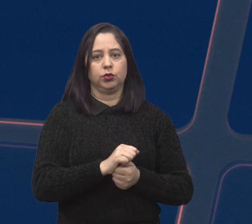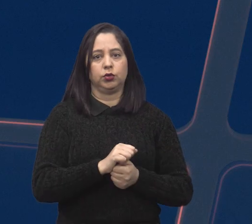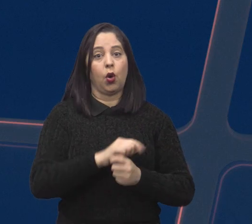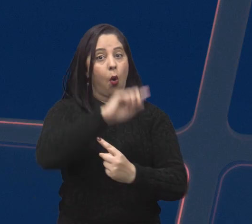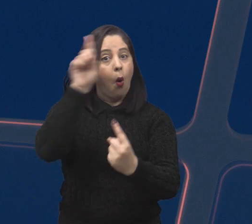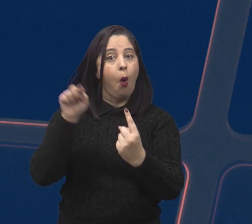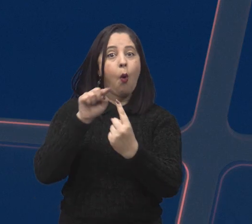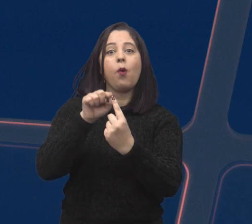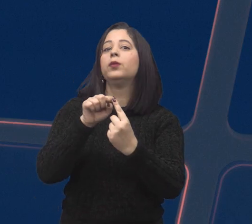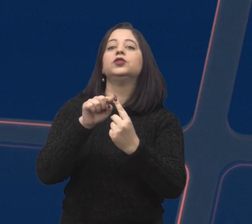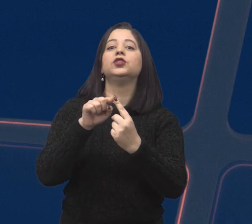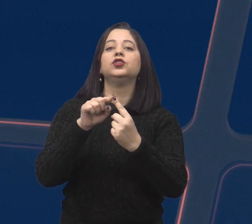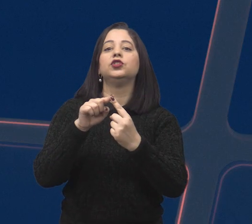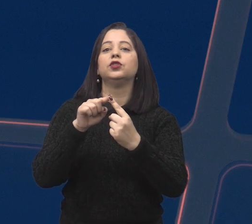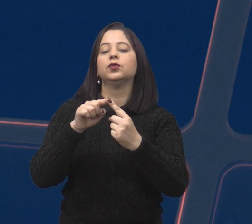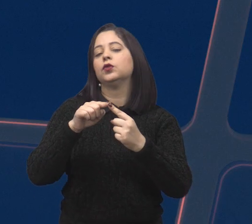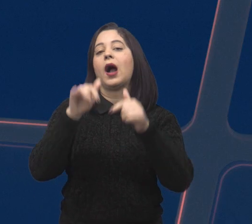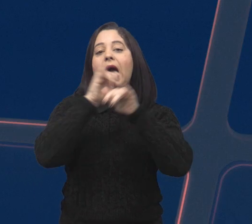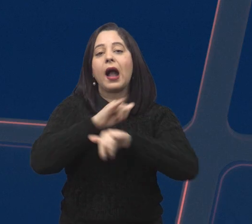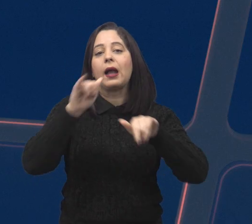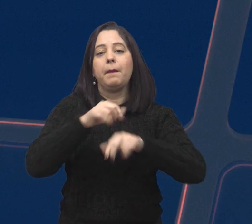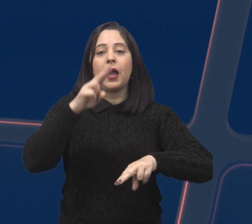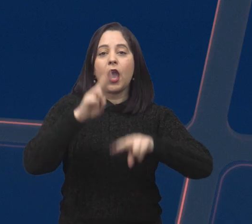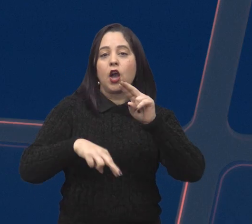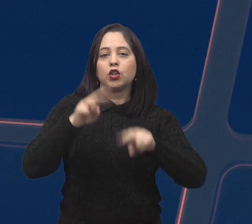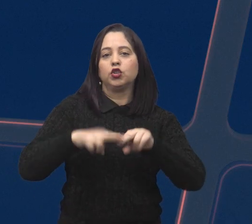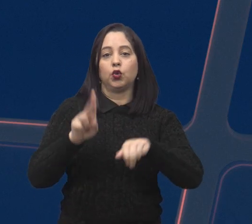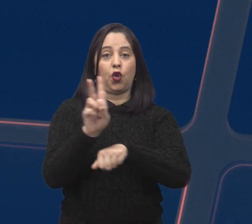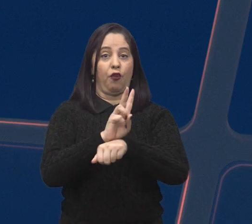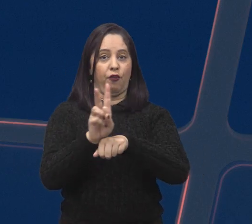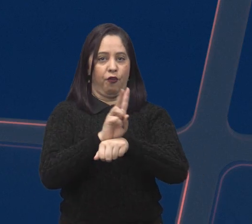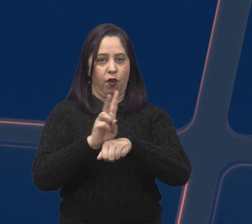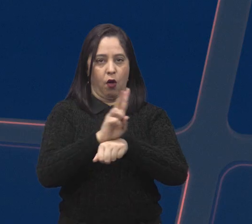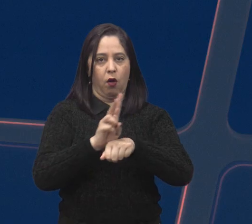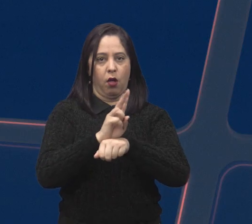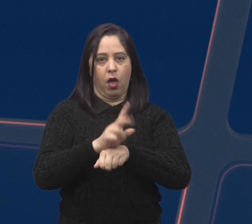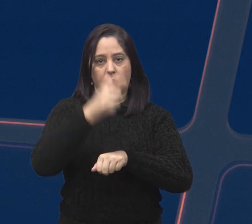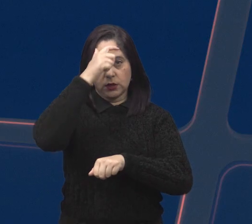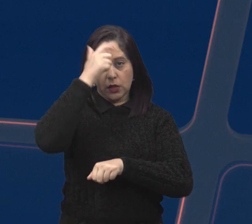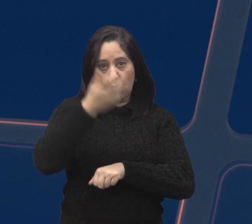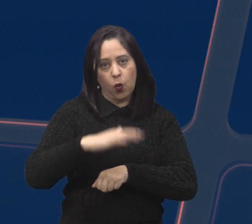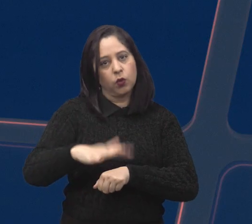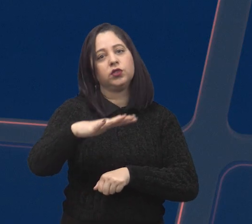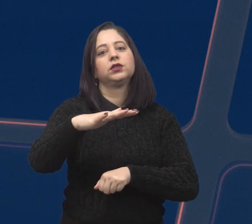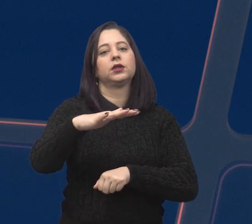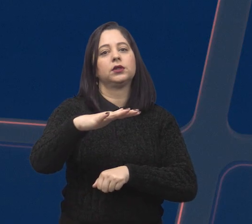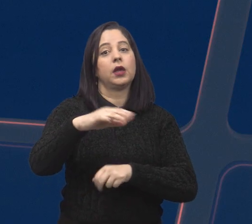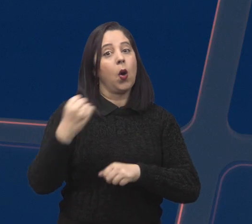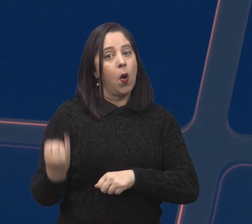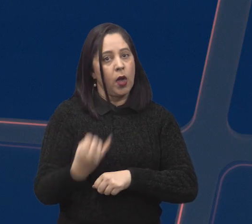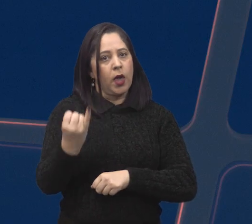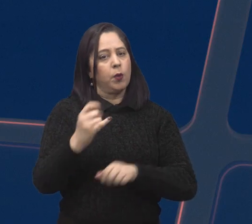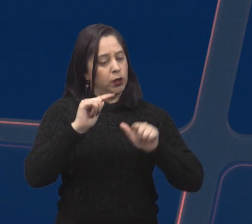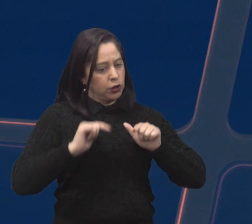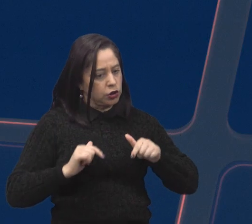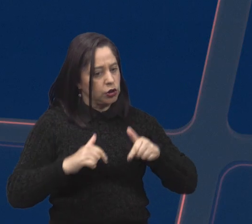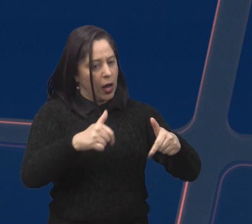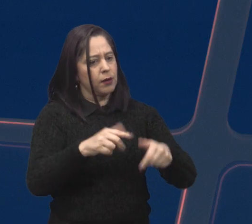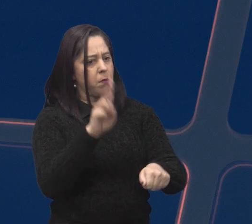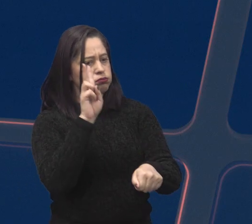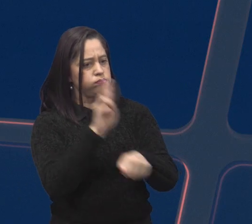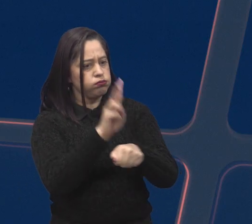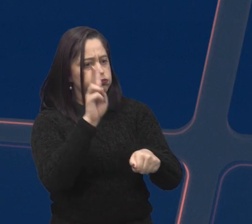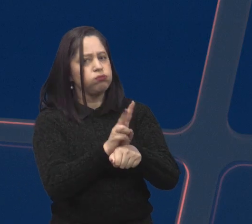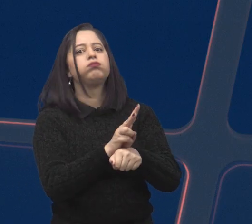E esse é o objetivo da campanha Junho Violeta, conscientizar a população sobre a importância de promover ações